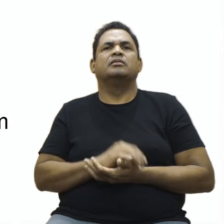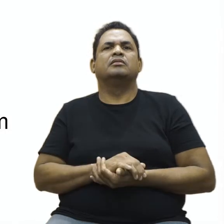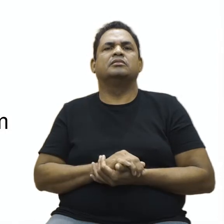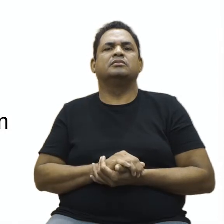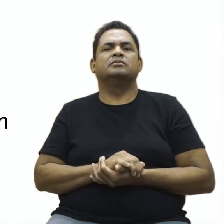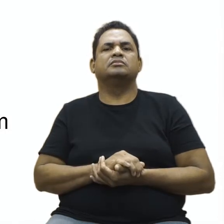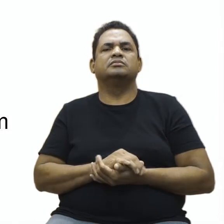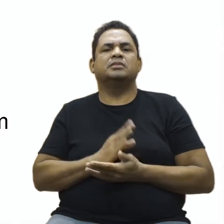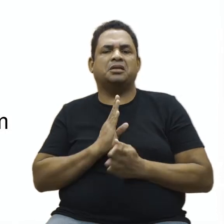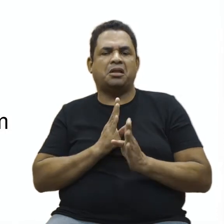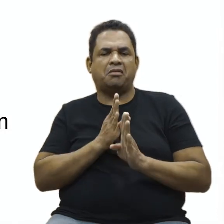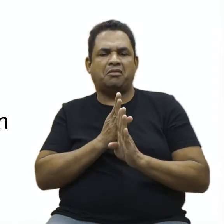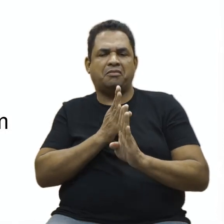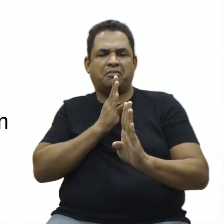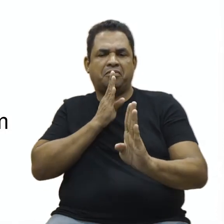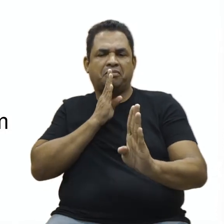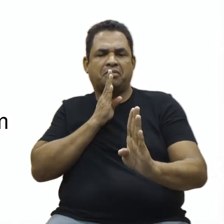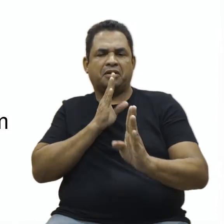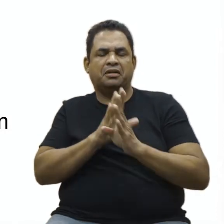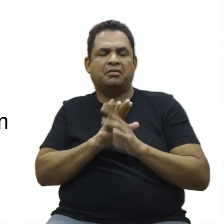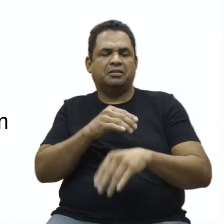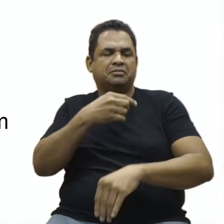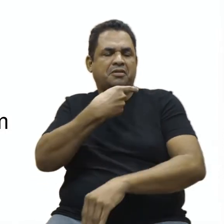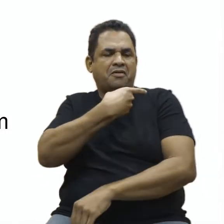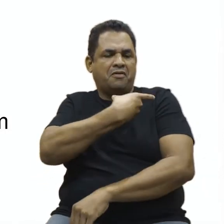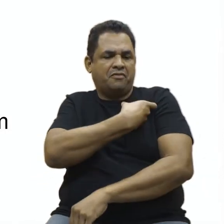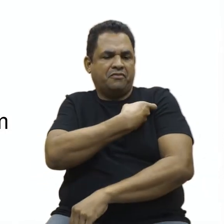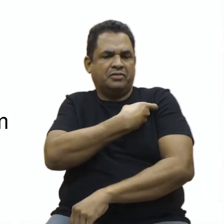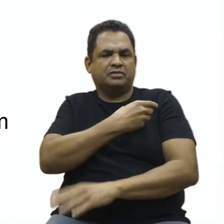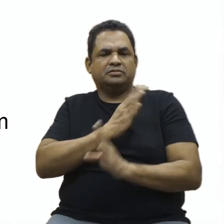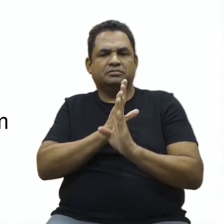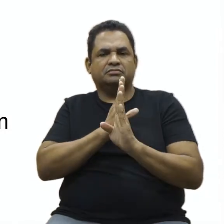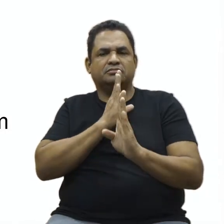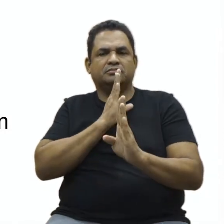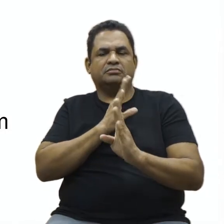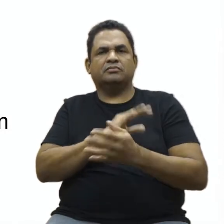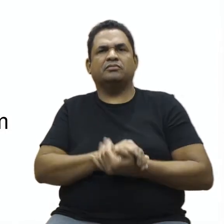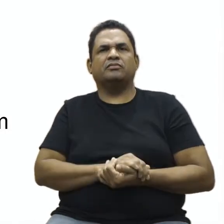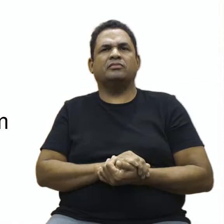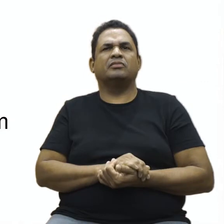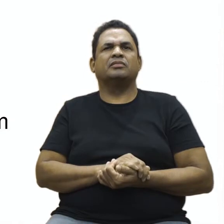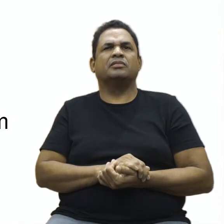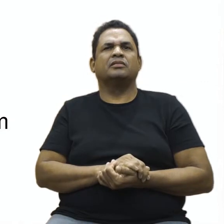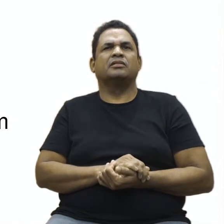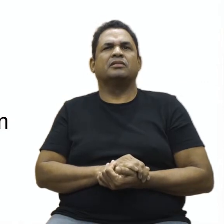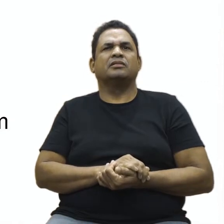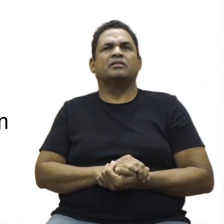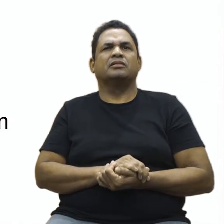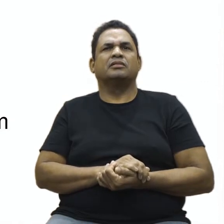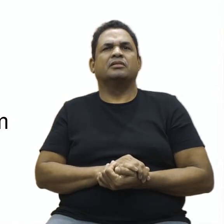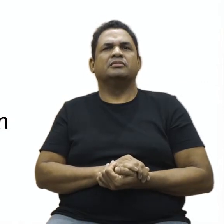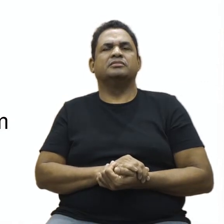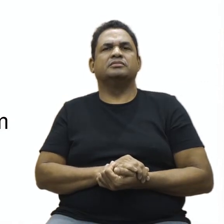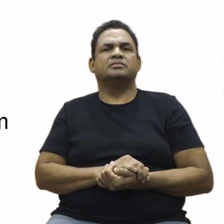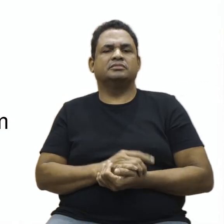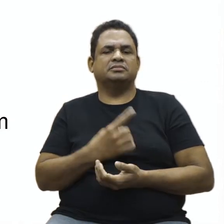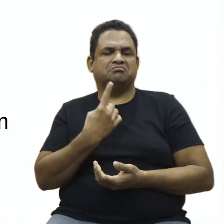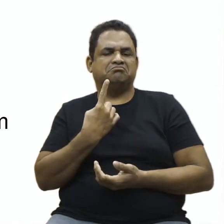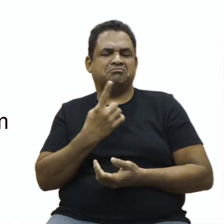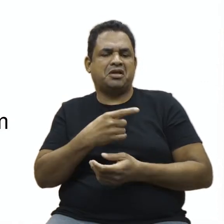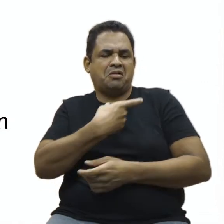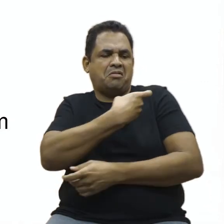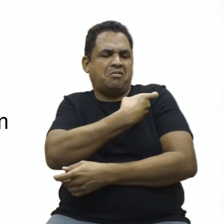que ela vai tomar vacina. Olha só como tem tudo a ver com o nosso momento, né, atual. Viemos nos vacinar